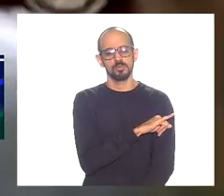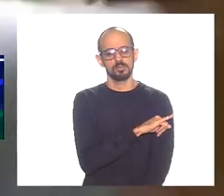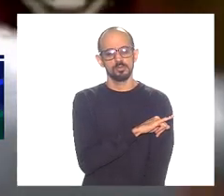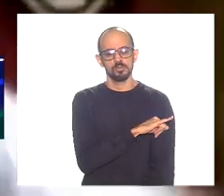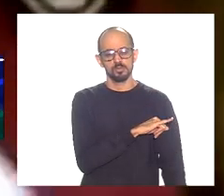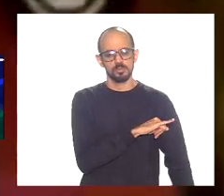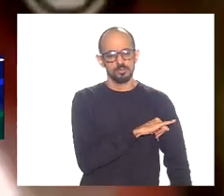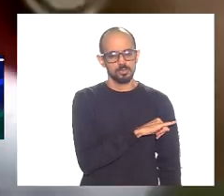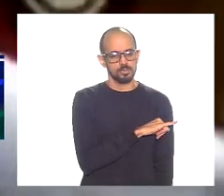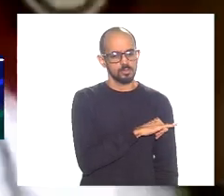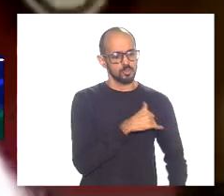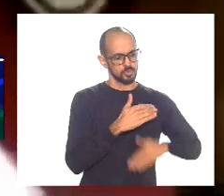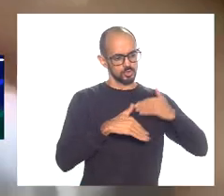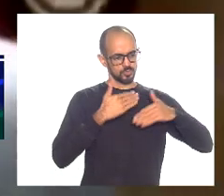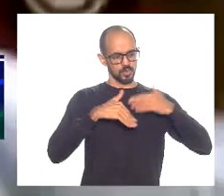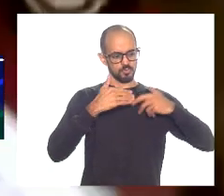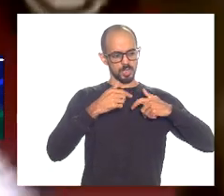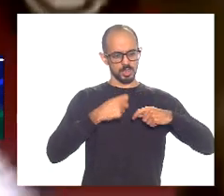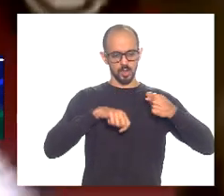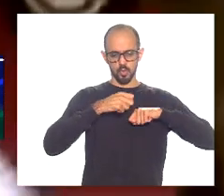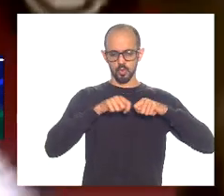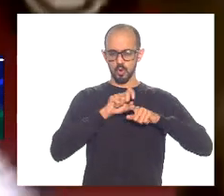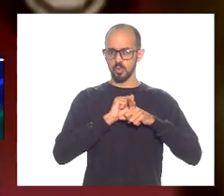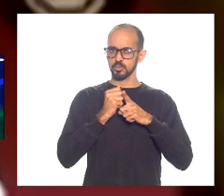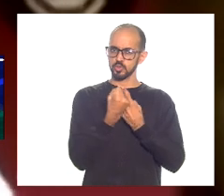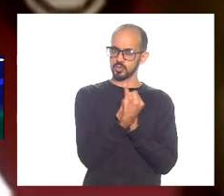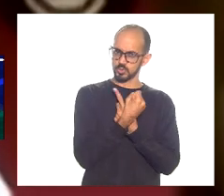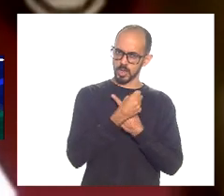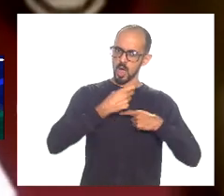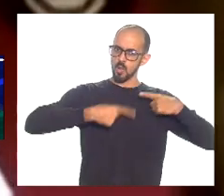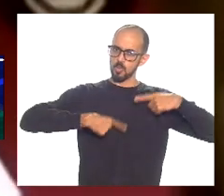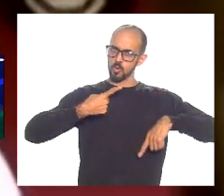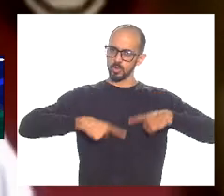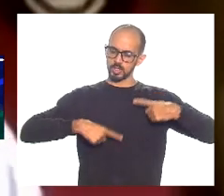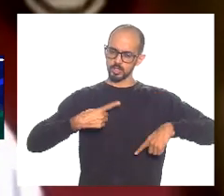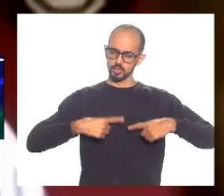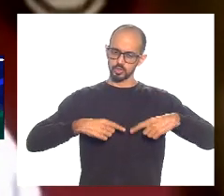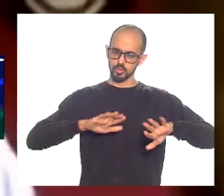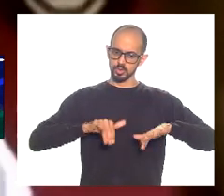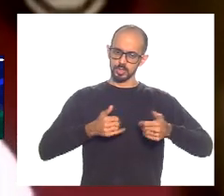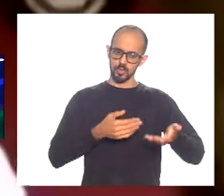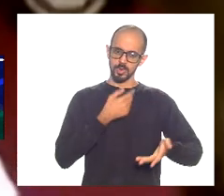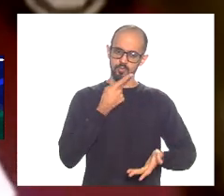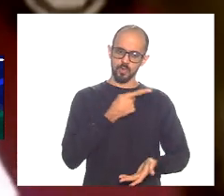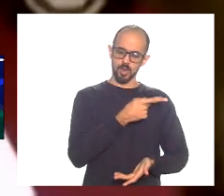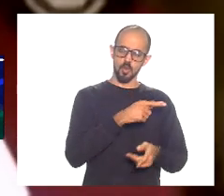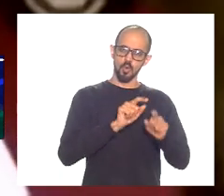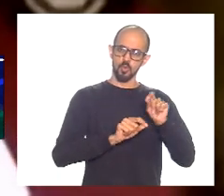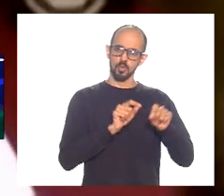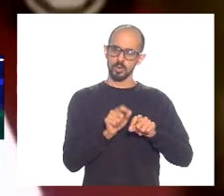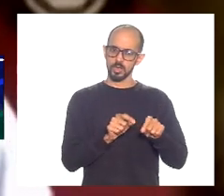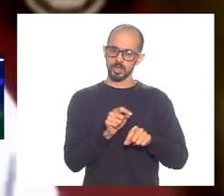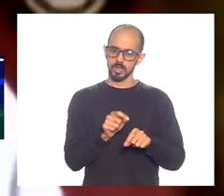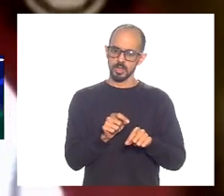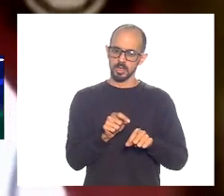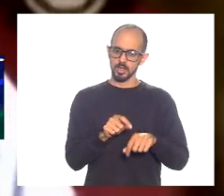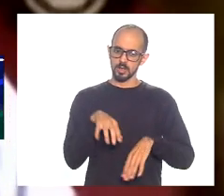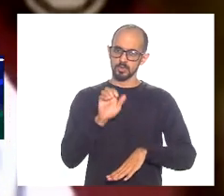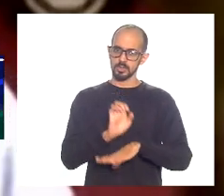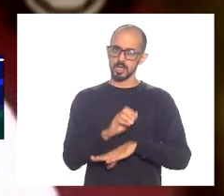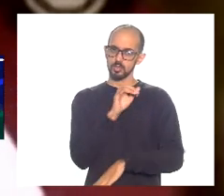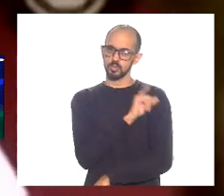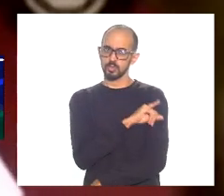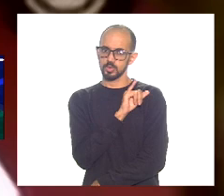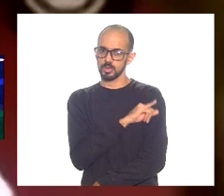Seu desenvolvimento econômico, social, político. Então, ele diz o seguinte: o estado do Rio de Janeiro,